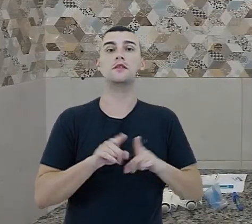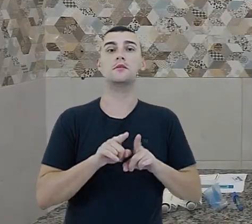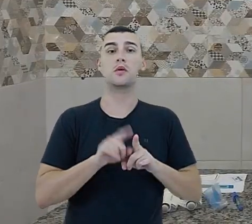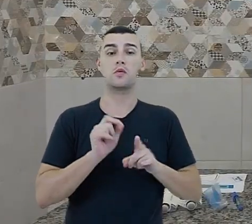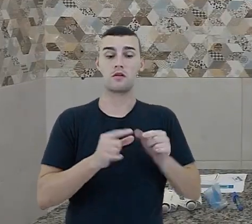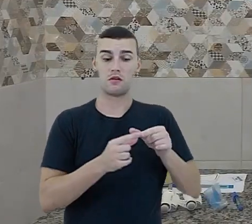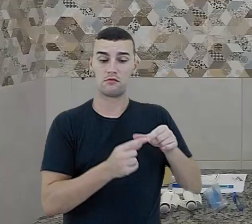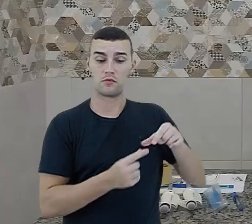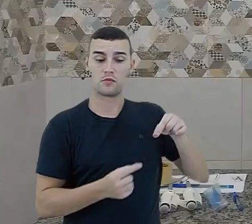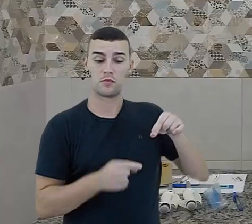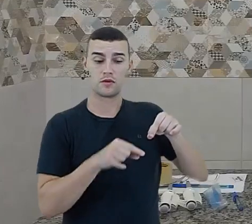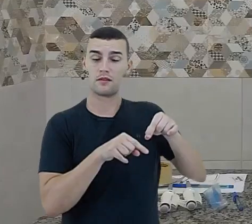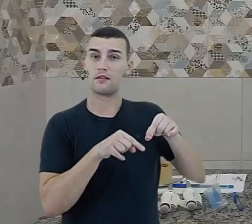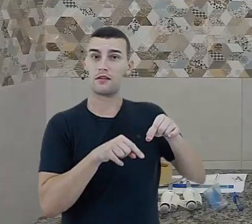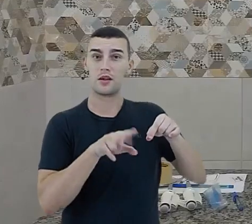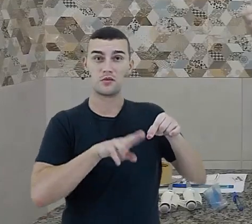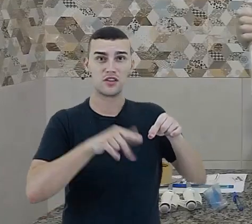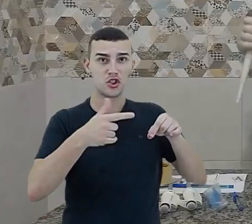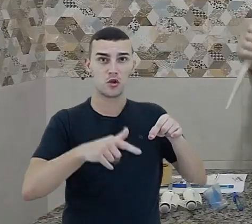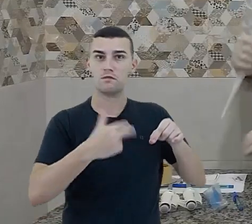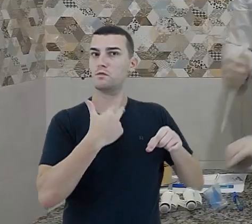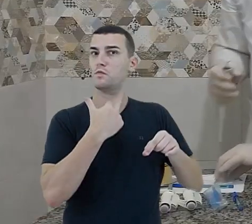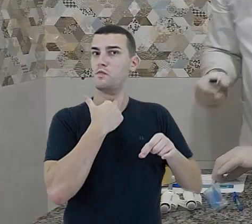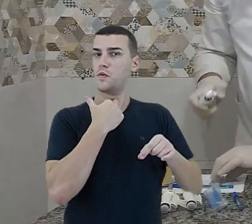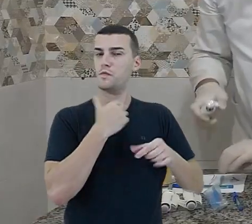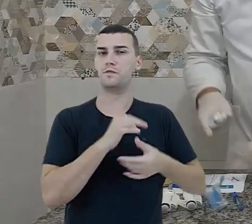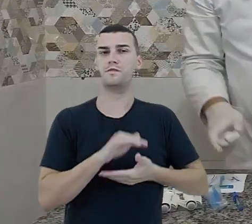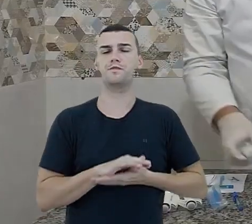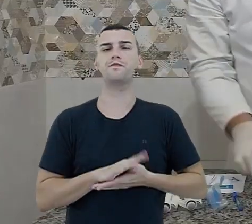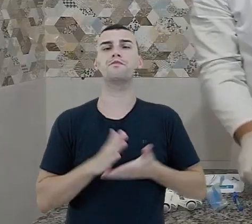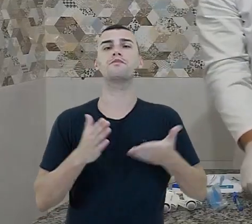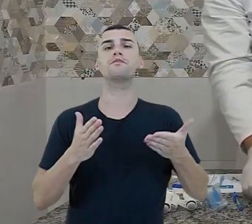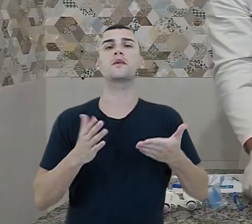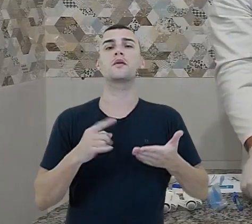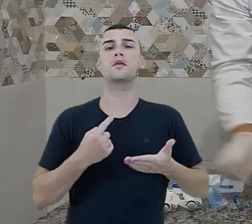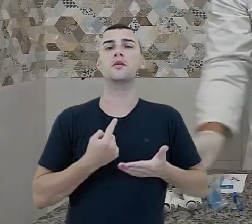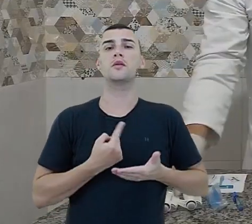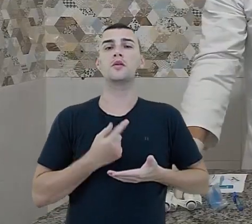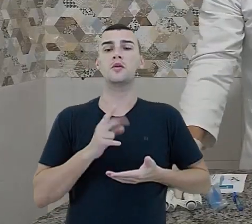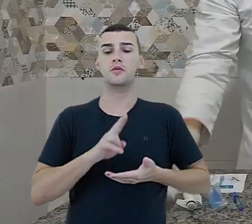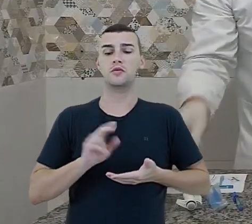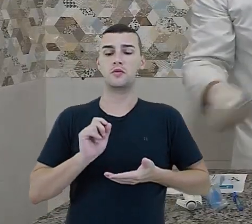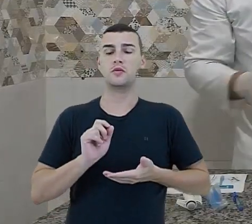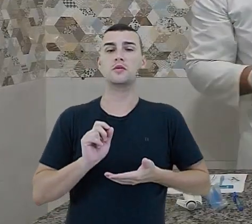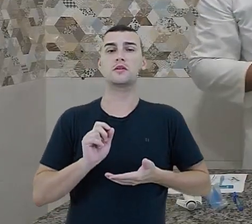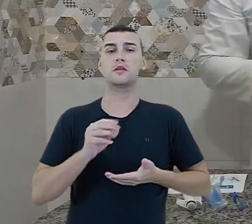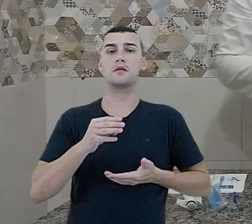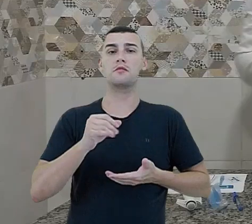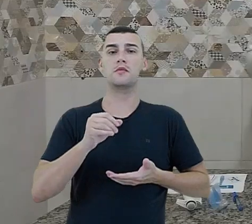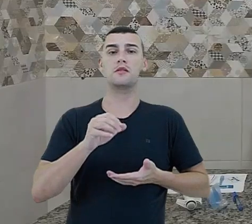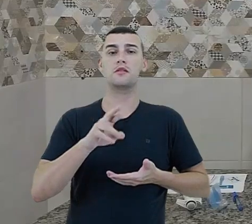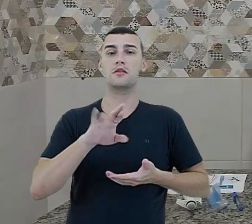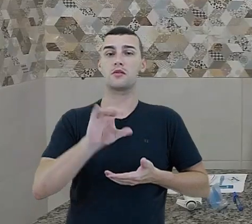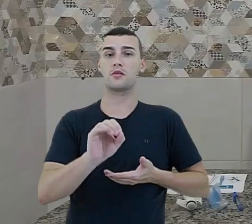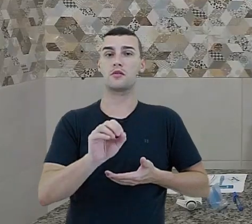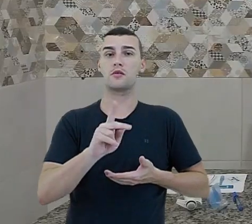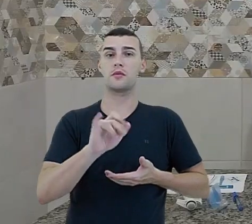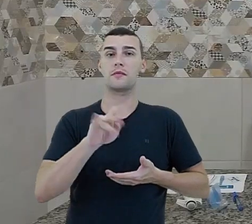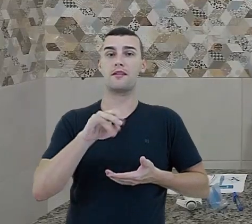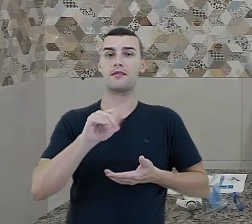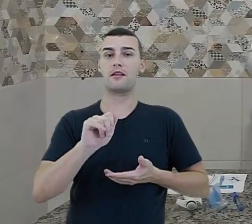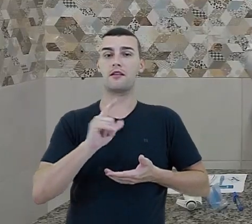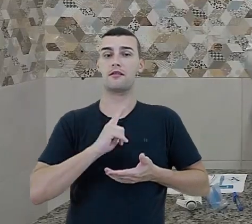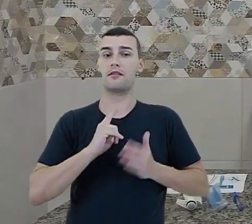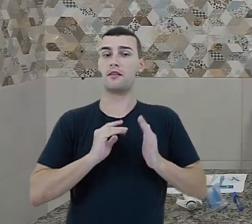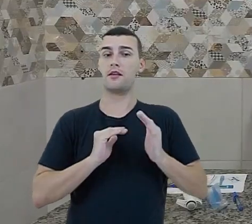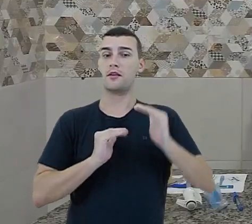preferência, não deve ser reutilizada. Bom, nós vamos agora utilizar uma micropipeta que tem uma faixa